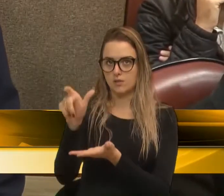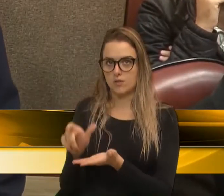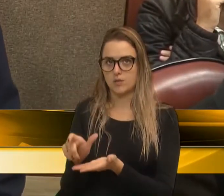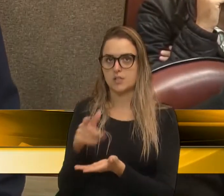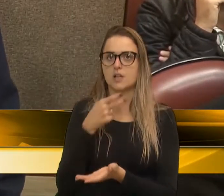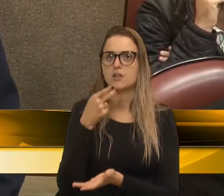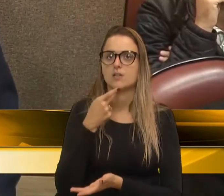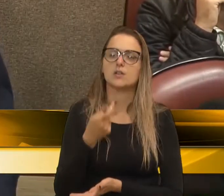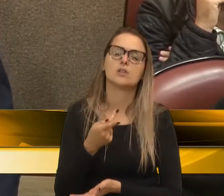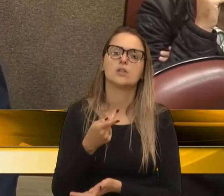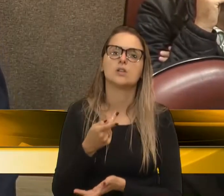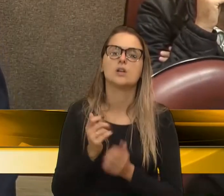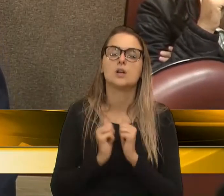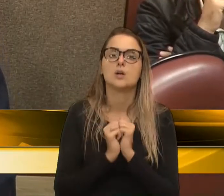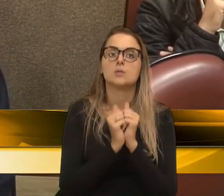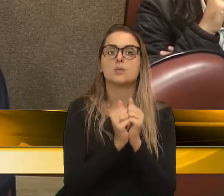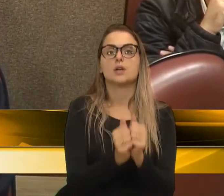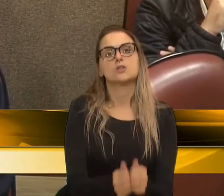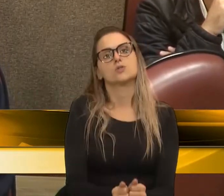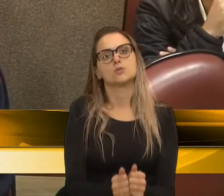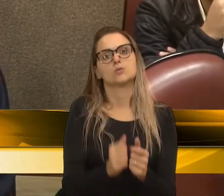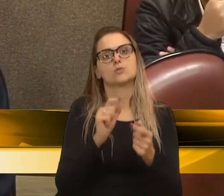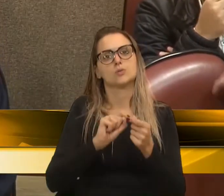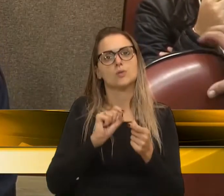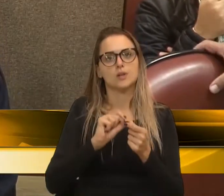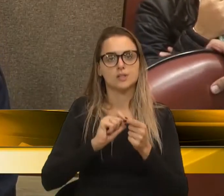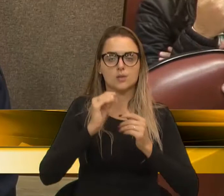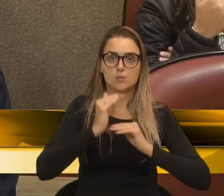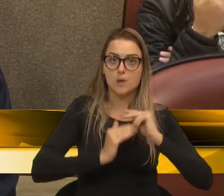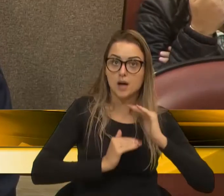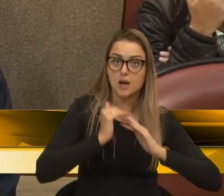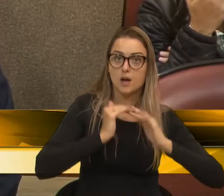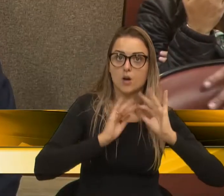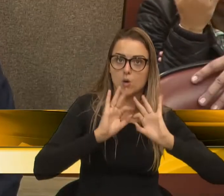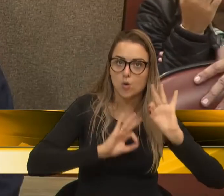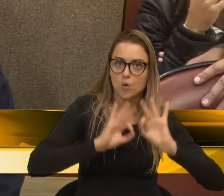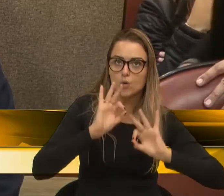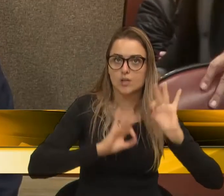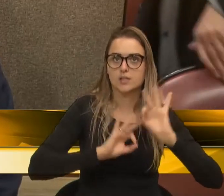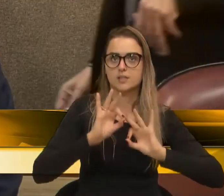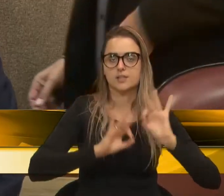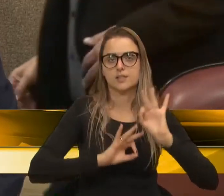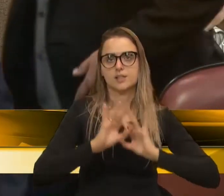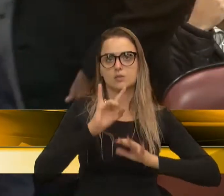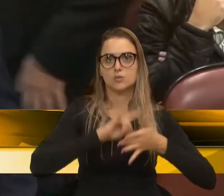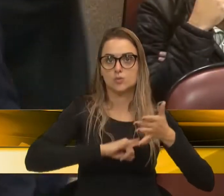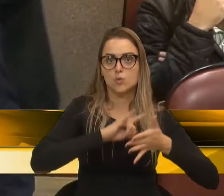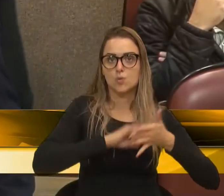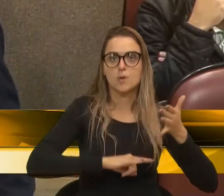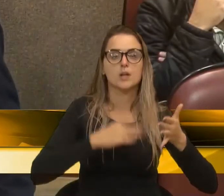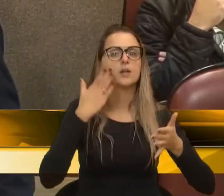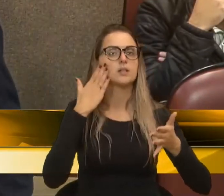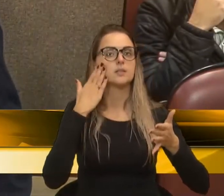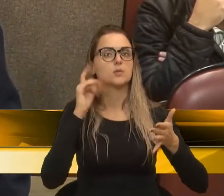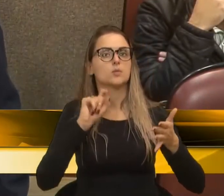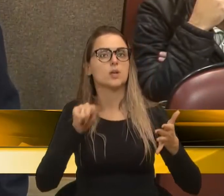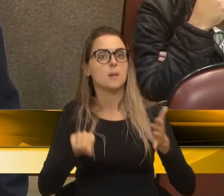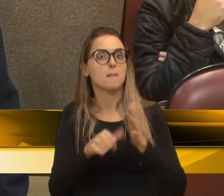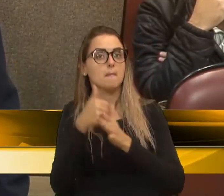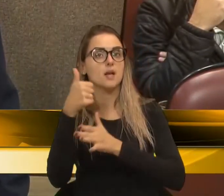mencionou, para juntos fazer uma construção daquilo que é, de fato, o melhor para a nossa